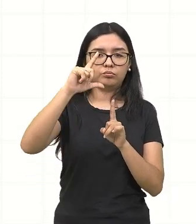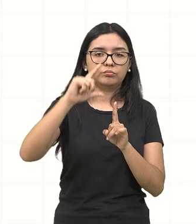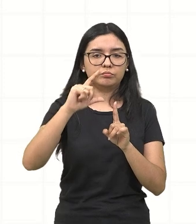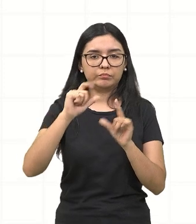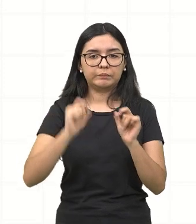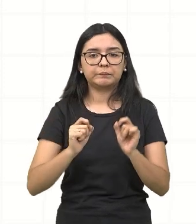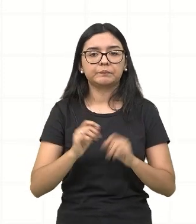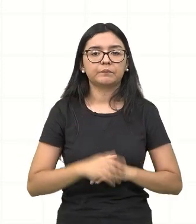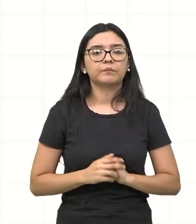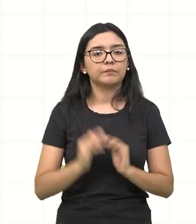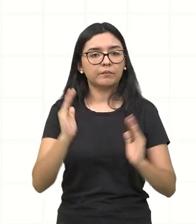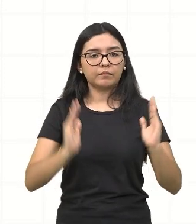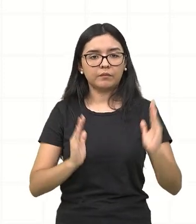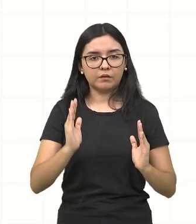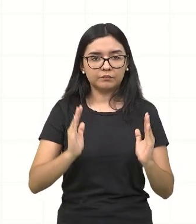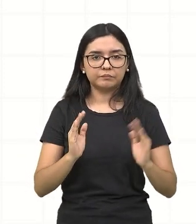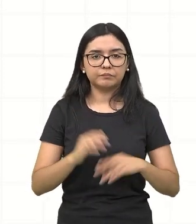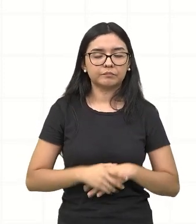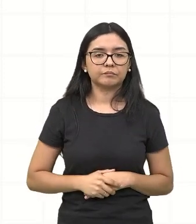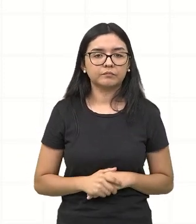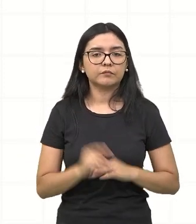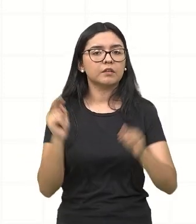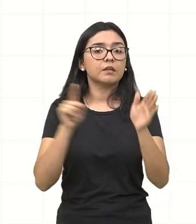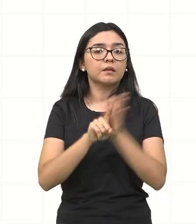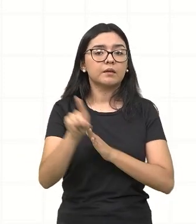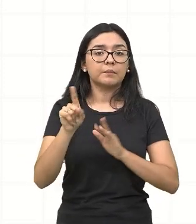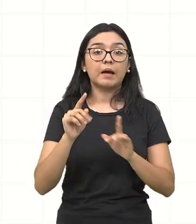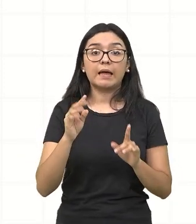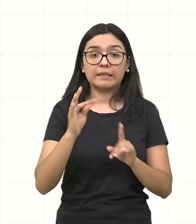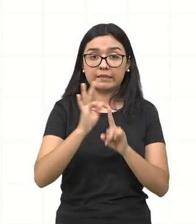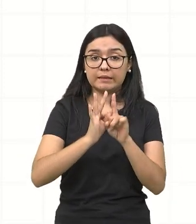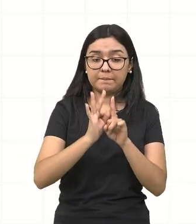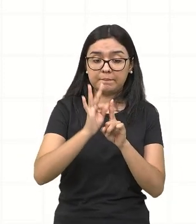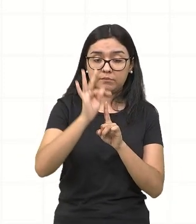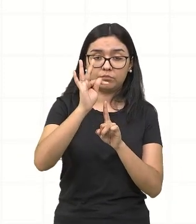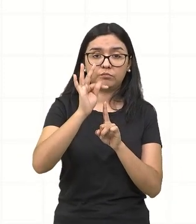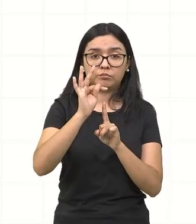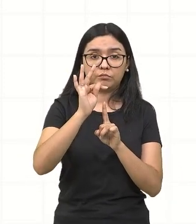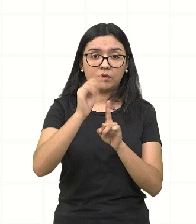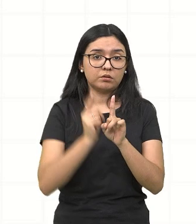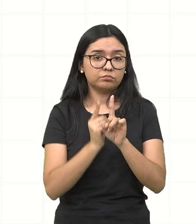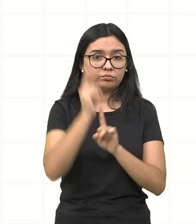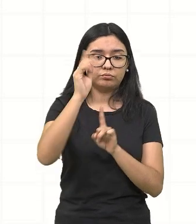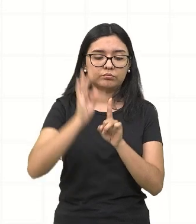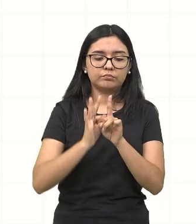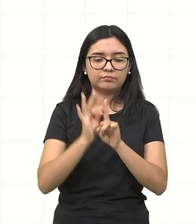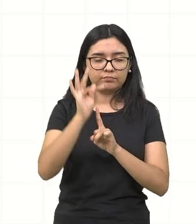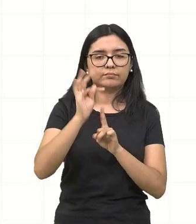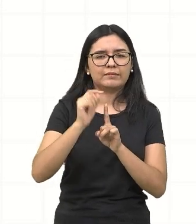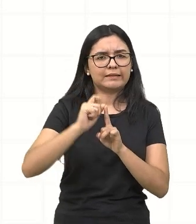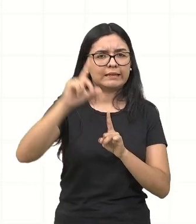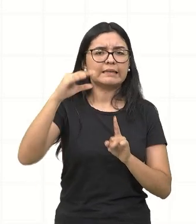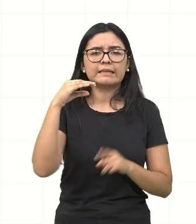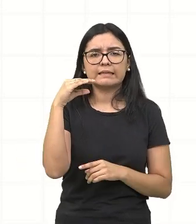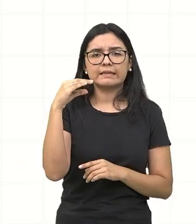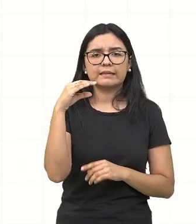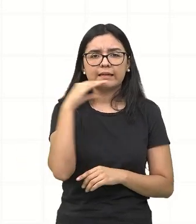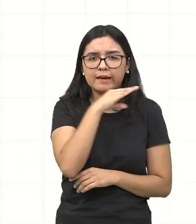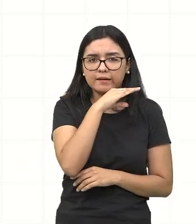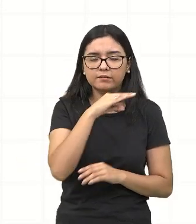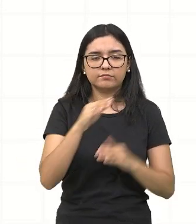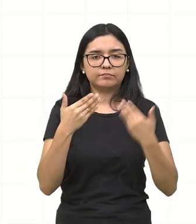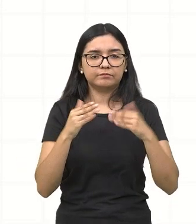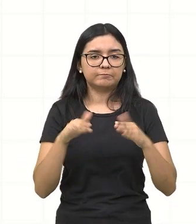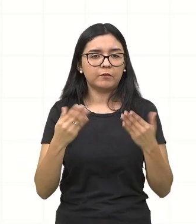para esse intervalo? Ele está perguntando a maior temperatura prevista. Vamos lá no nosso